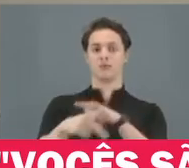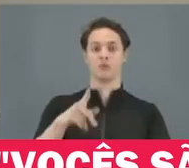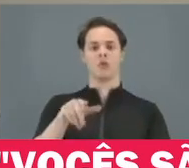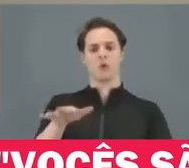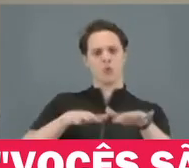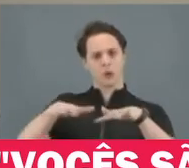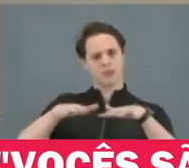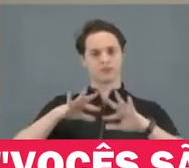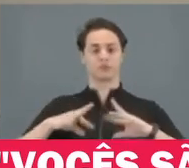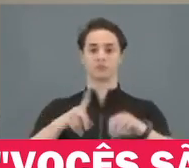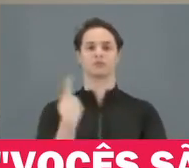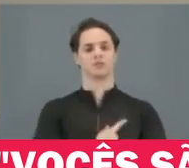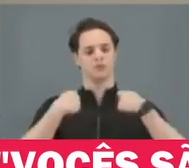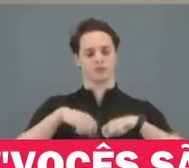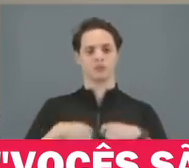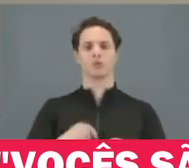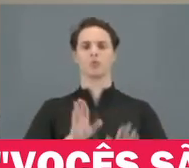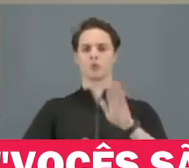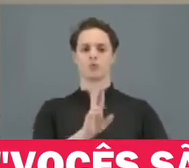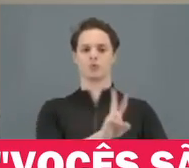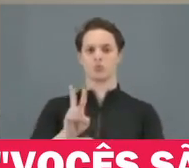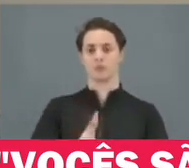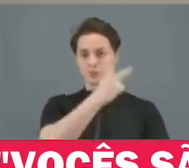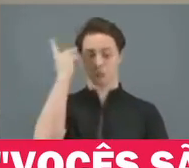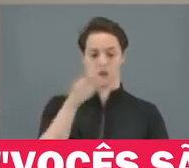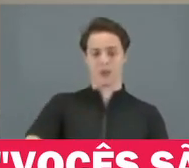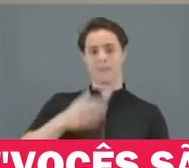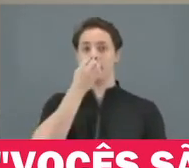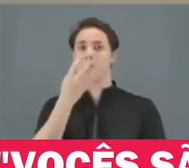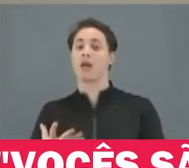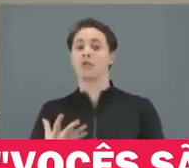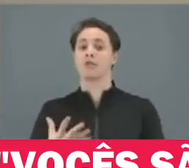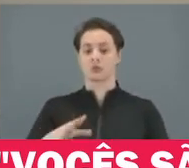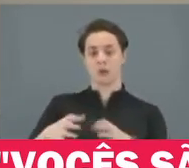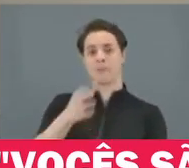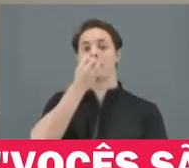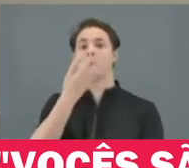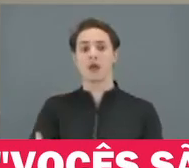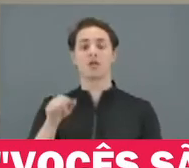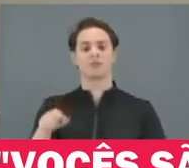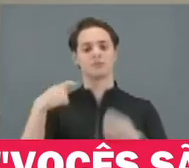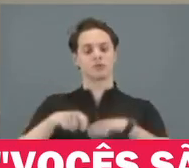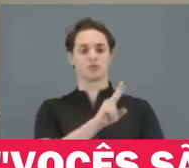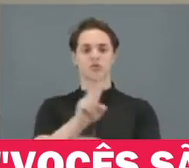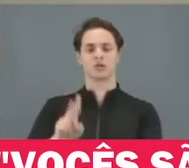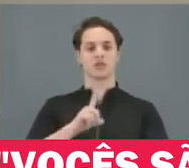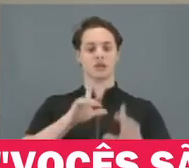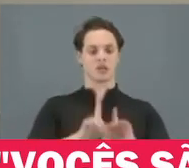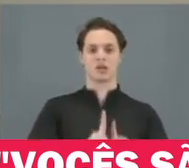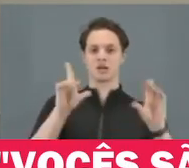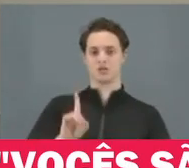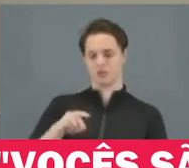em jogo. E nós temos que zelar pelo... Quem é de bem? Quem é de bem? Quem é de bem tem que zelar pela